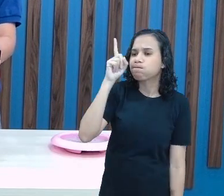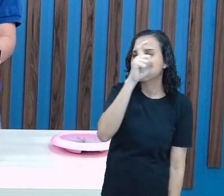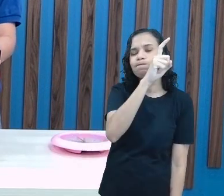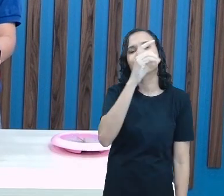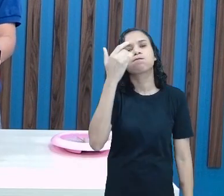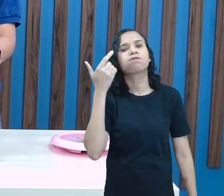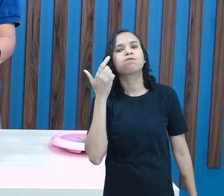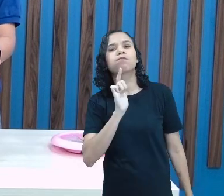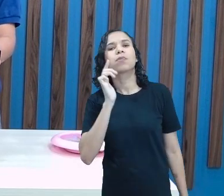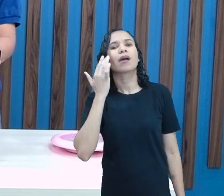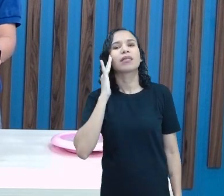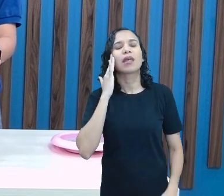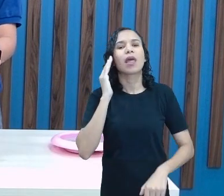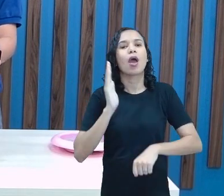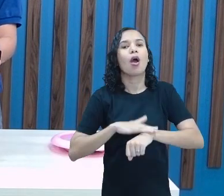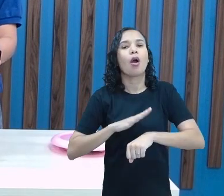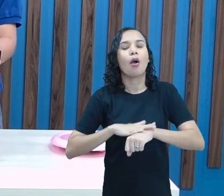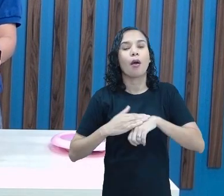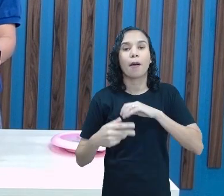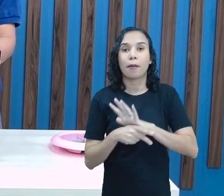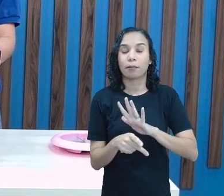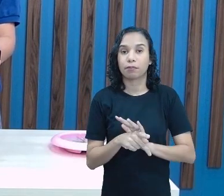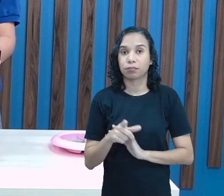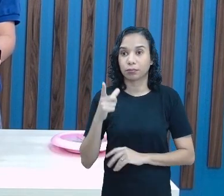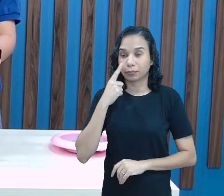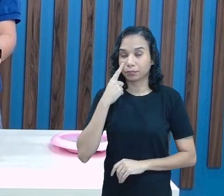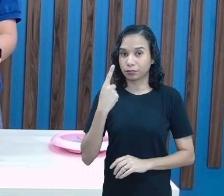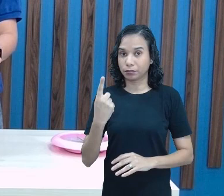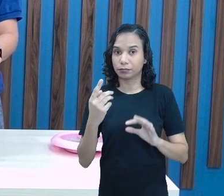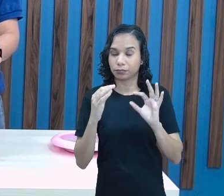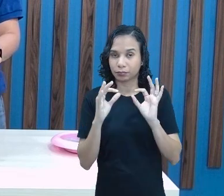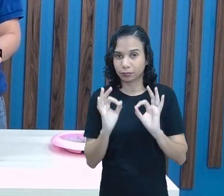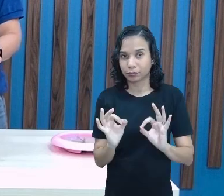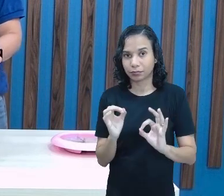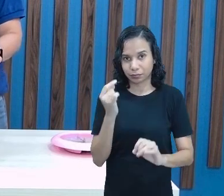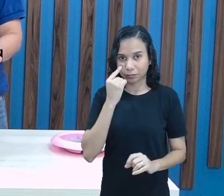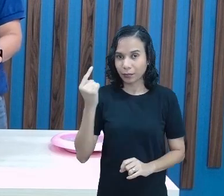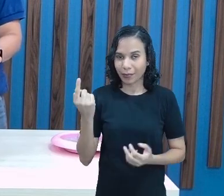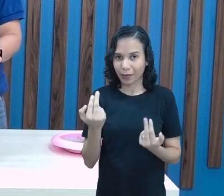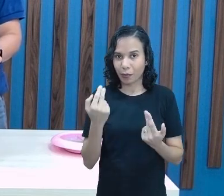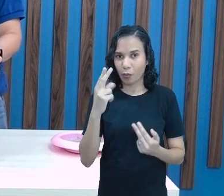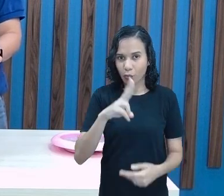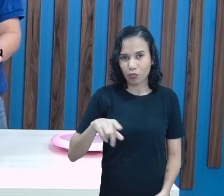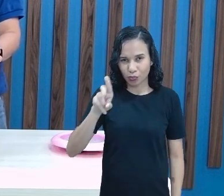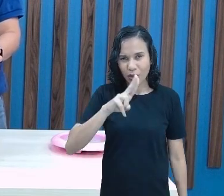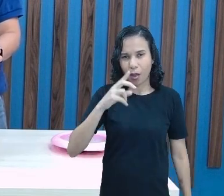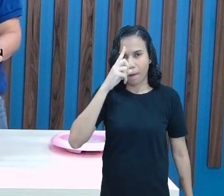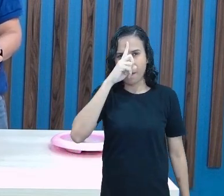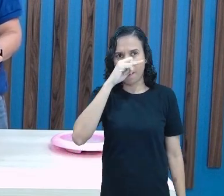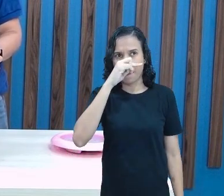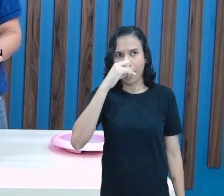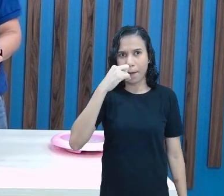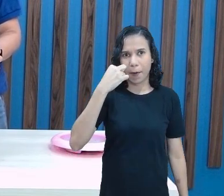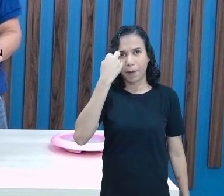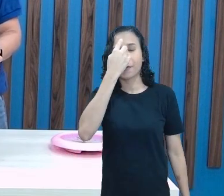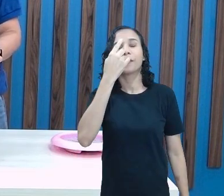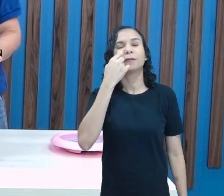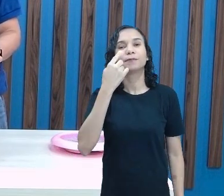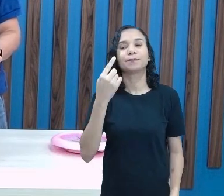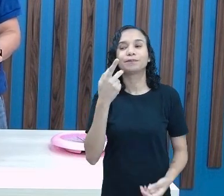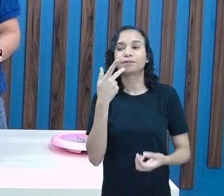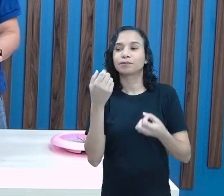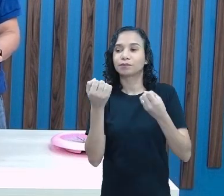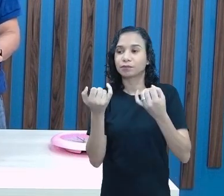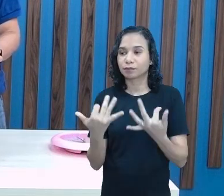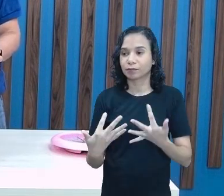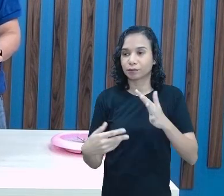em entender horas no relógio analógico, né? Que é justamente esse relógio de ponteiro. Como eu disse